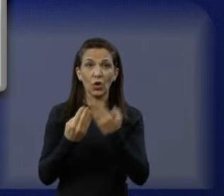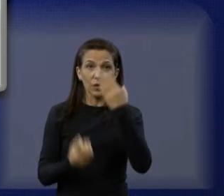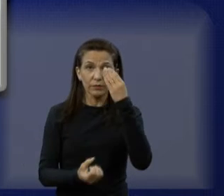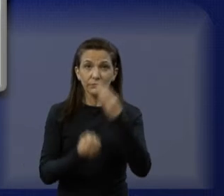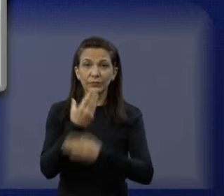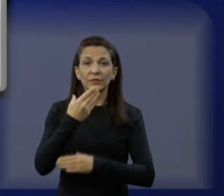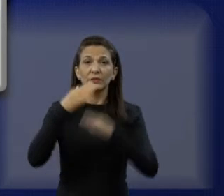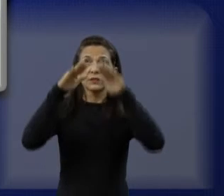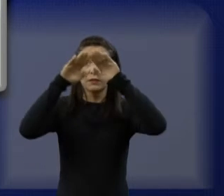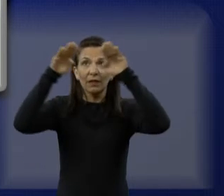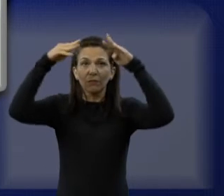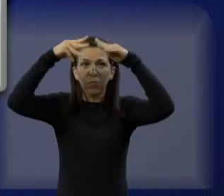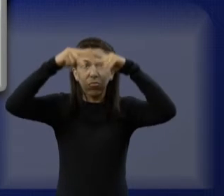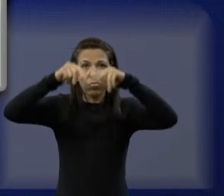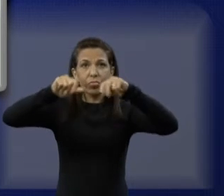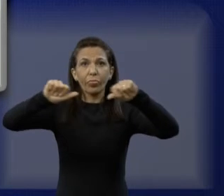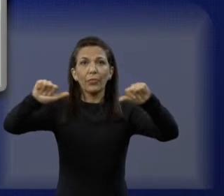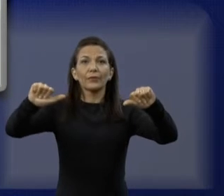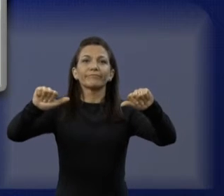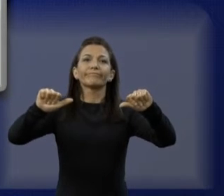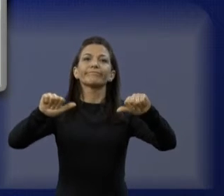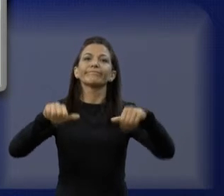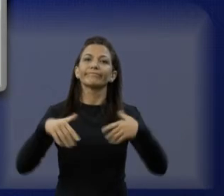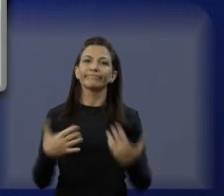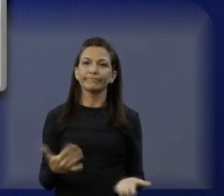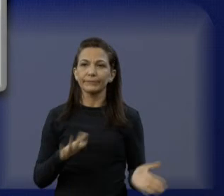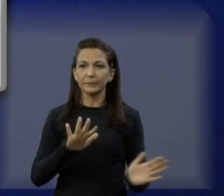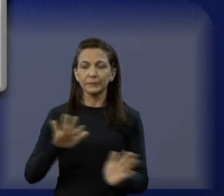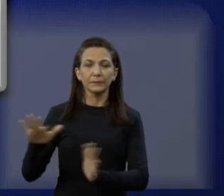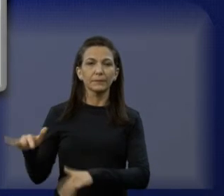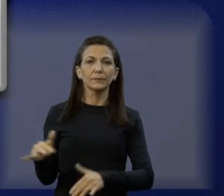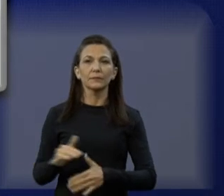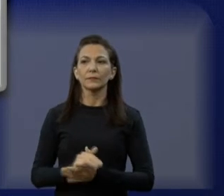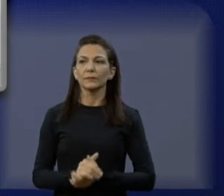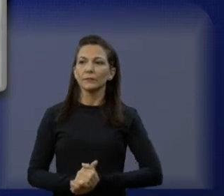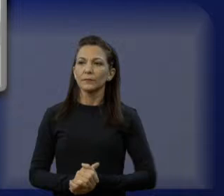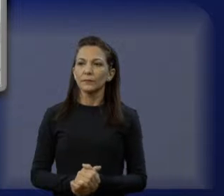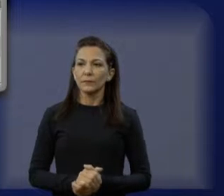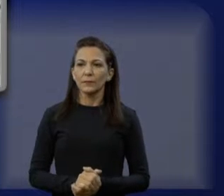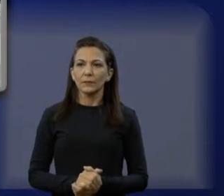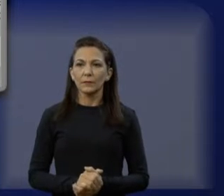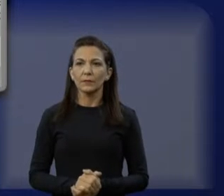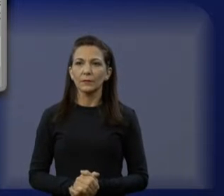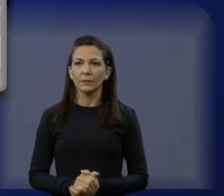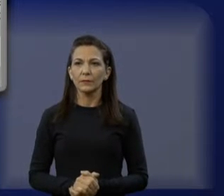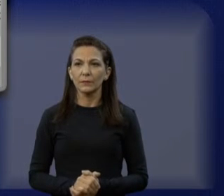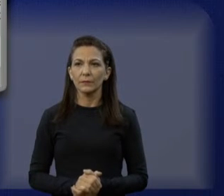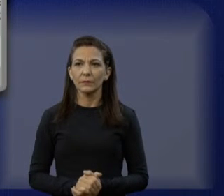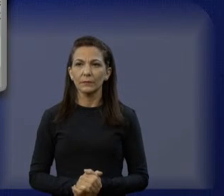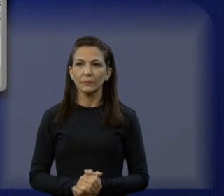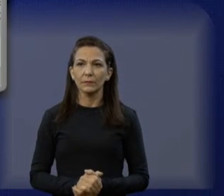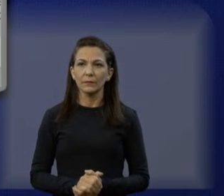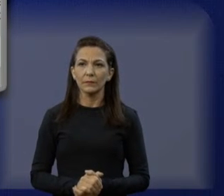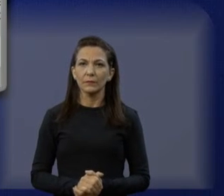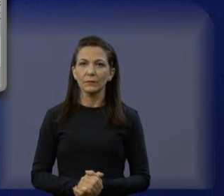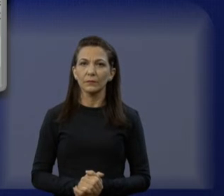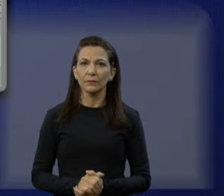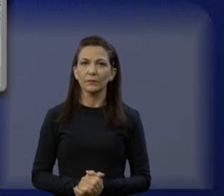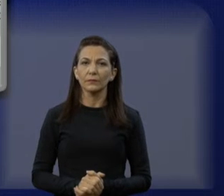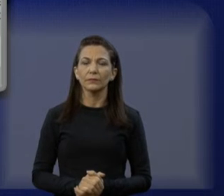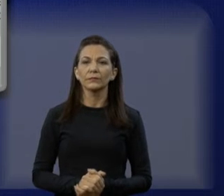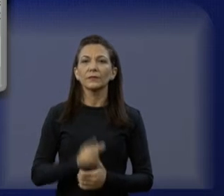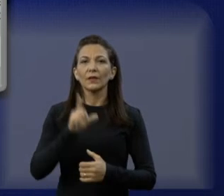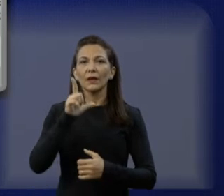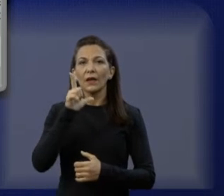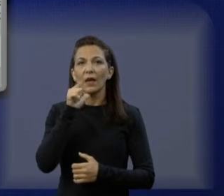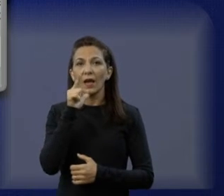infelizmente é uma nossa realidade o próximo assunto por favor e vamos de novo para dar e a novela